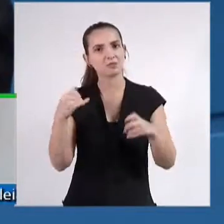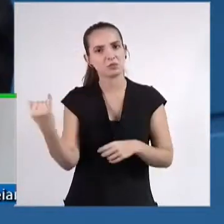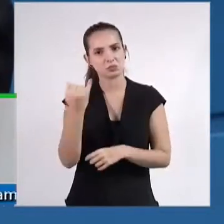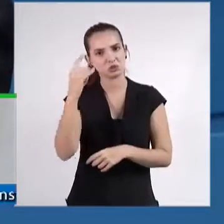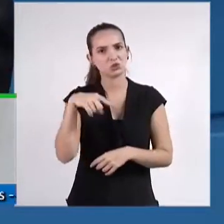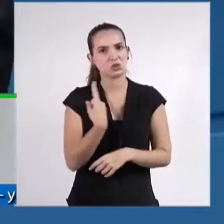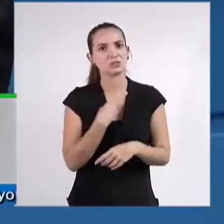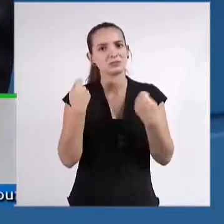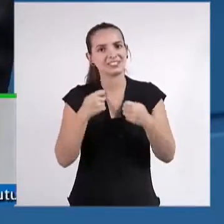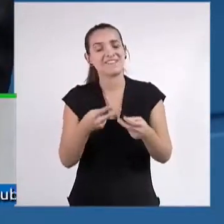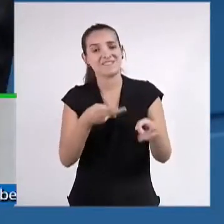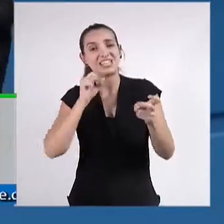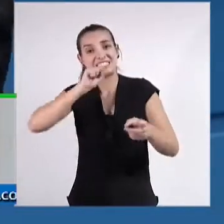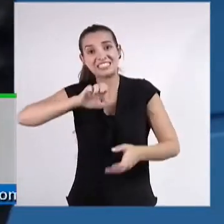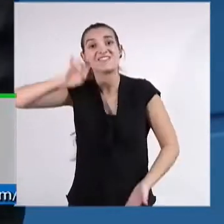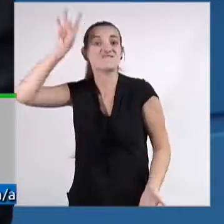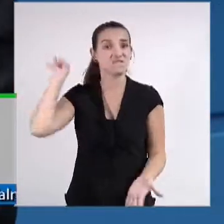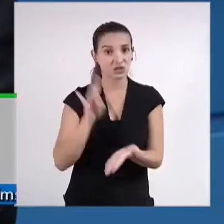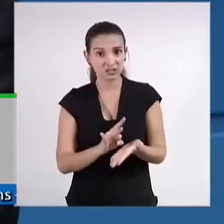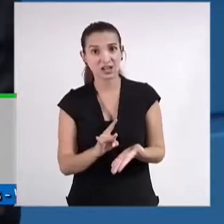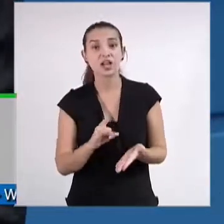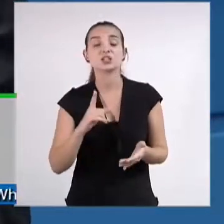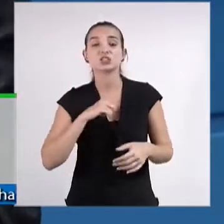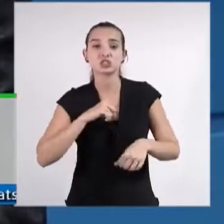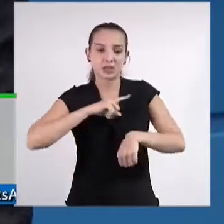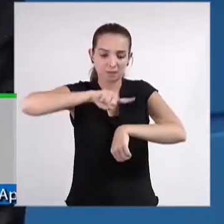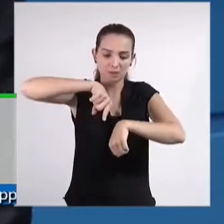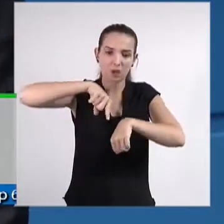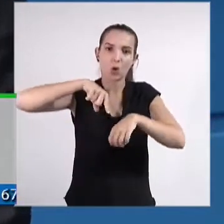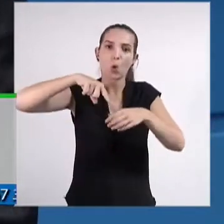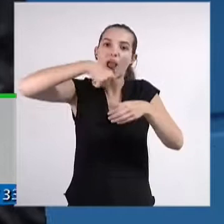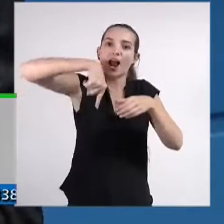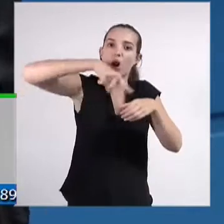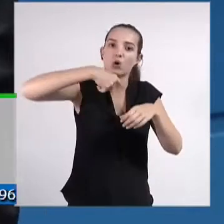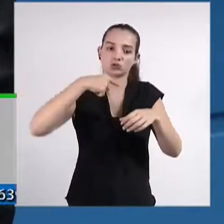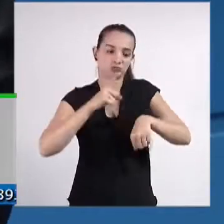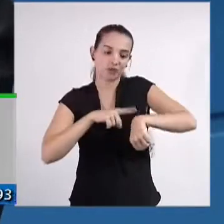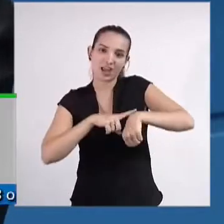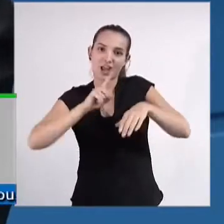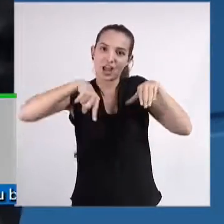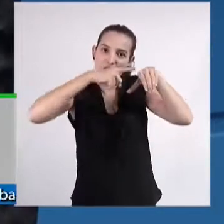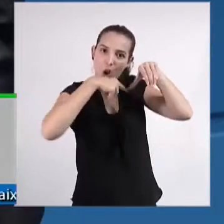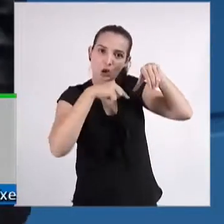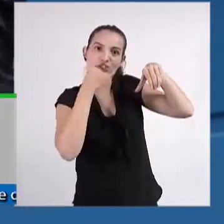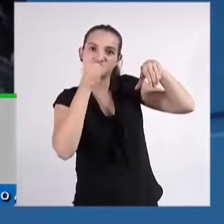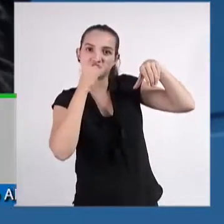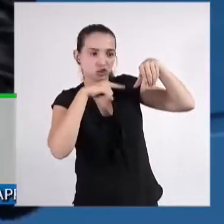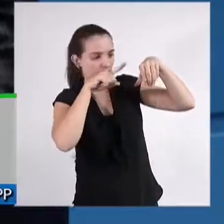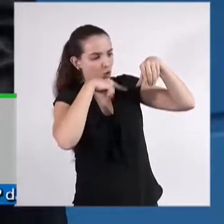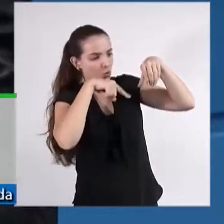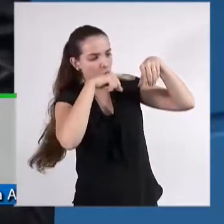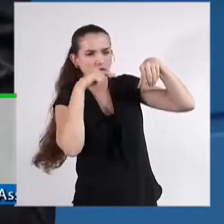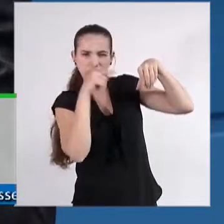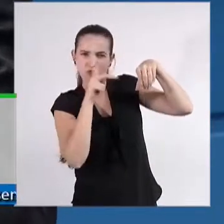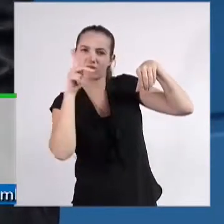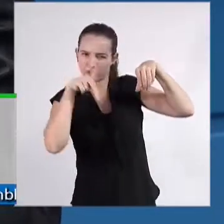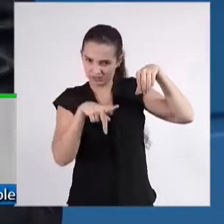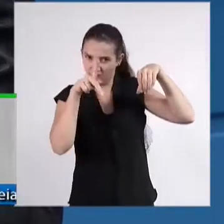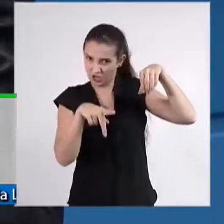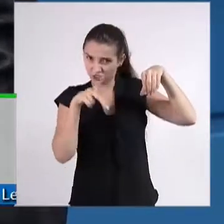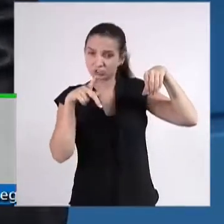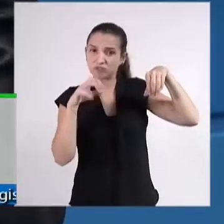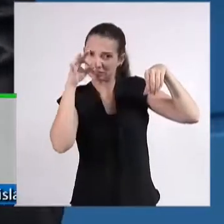temos que fixar aonde que nós vamos discutir. Eu acho que, de repente, através do Inmetro, um questionamento